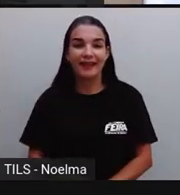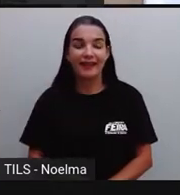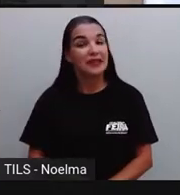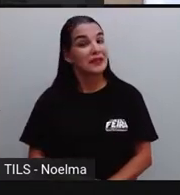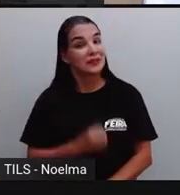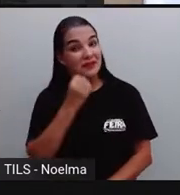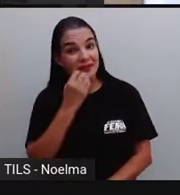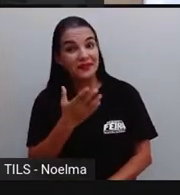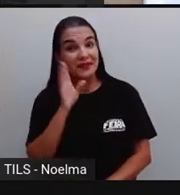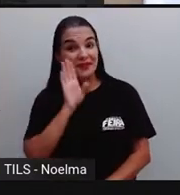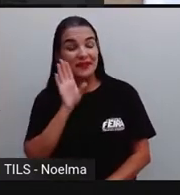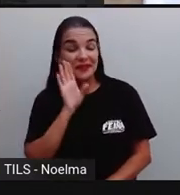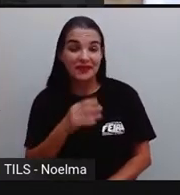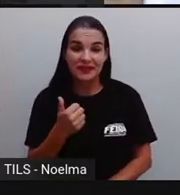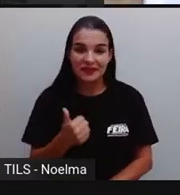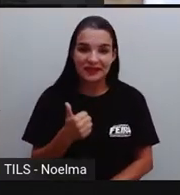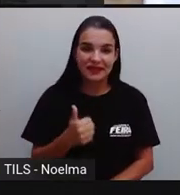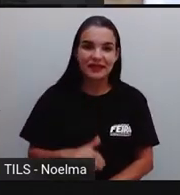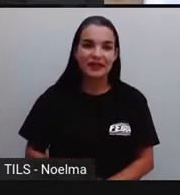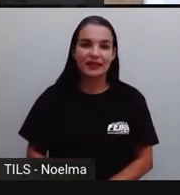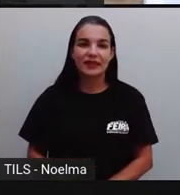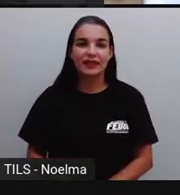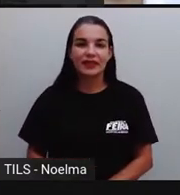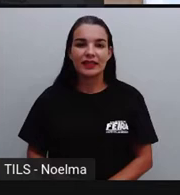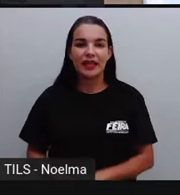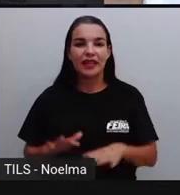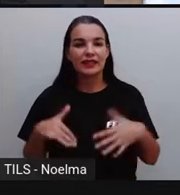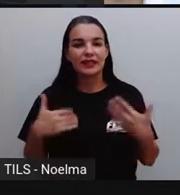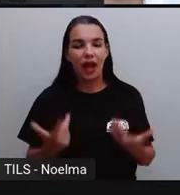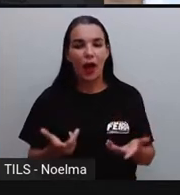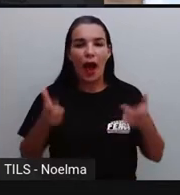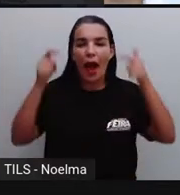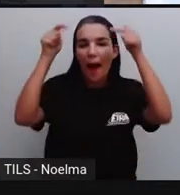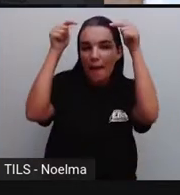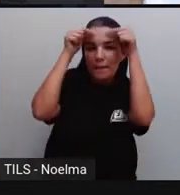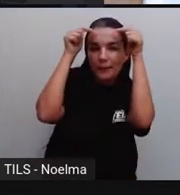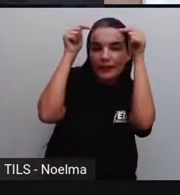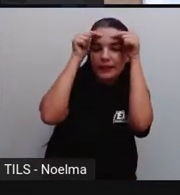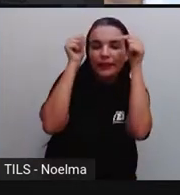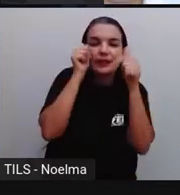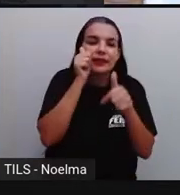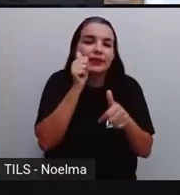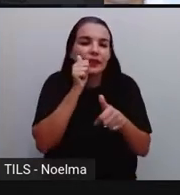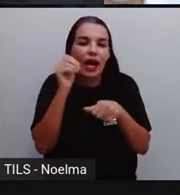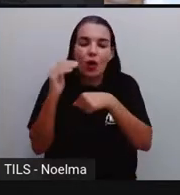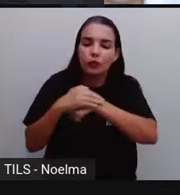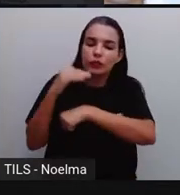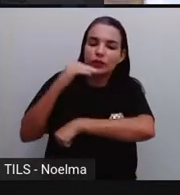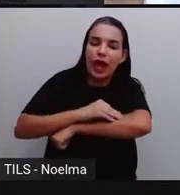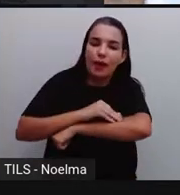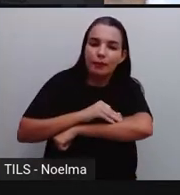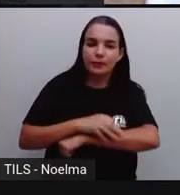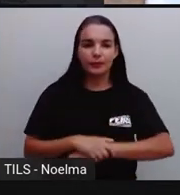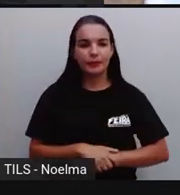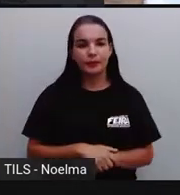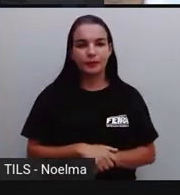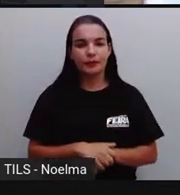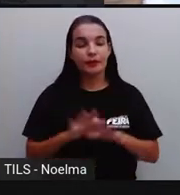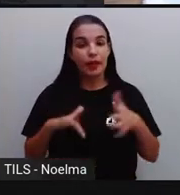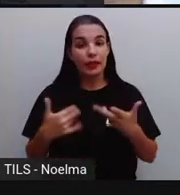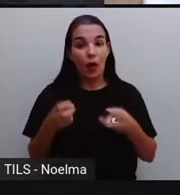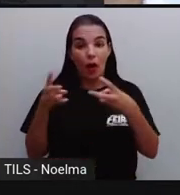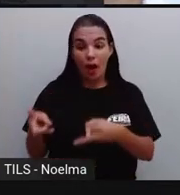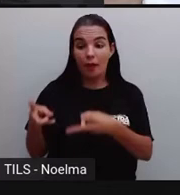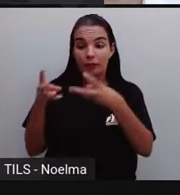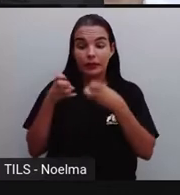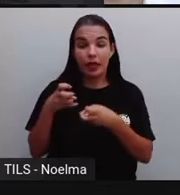Ah, muito bem. Então, olha lá. A Princesa e o Sapo. Então, observem